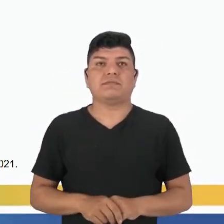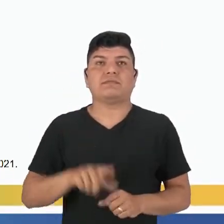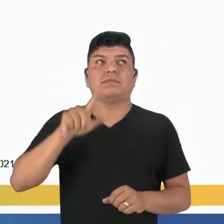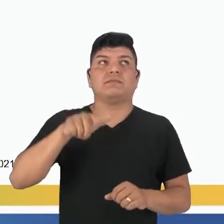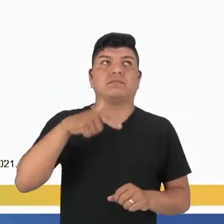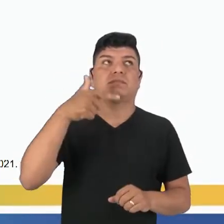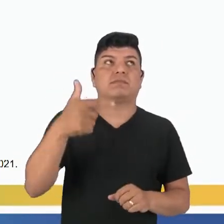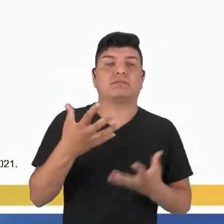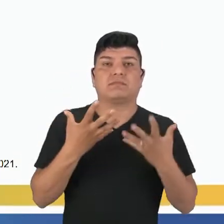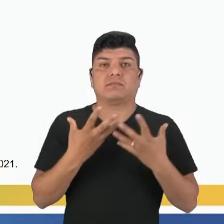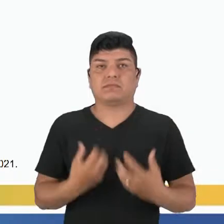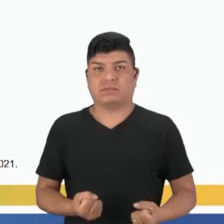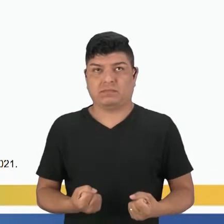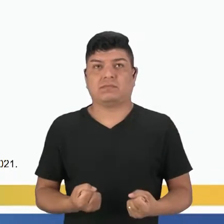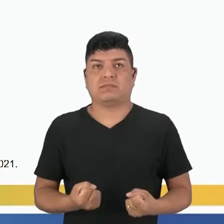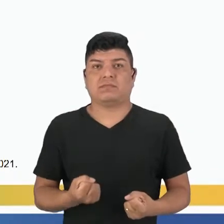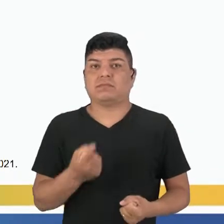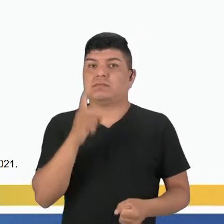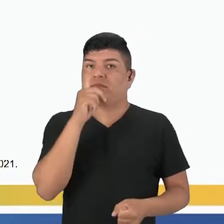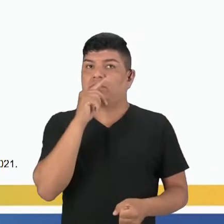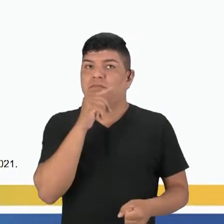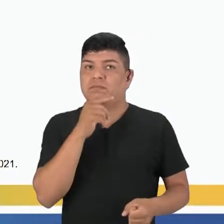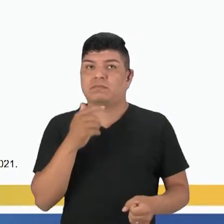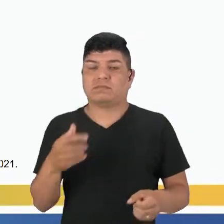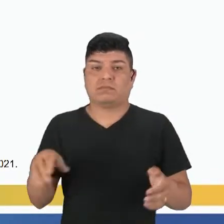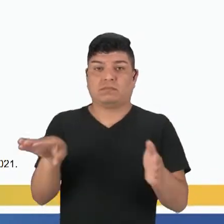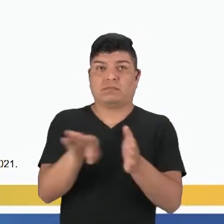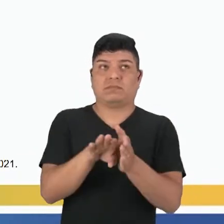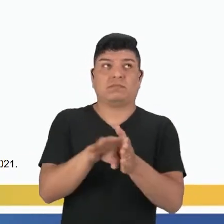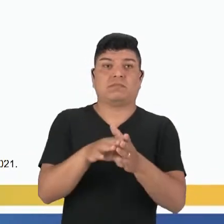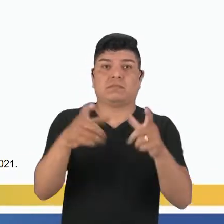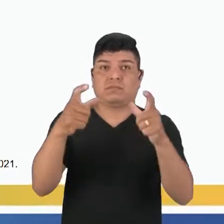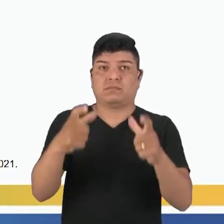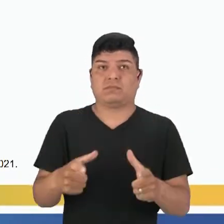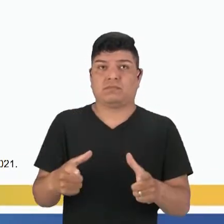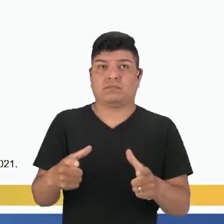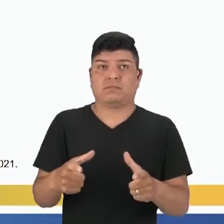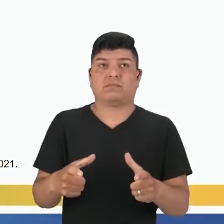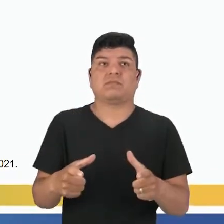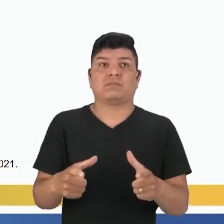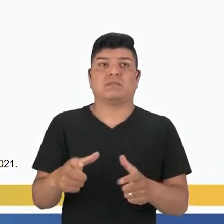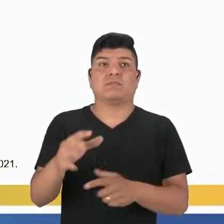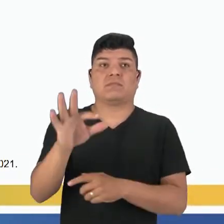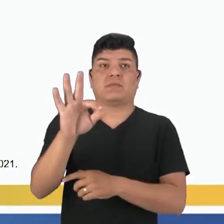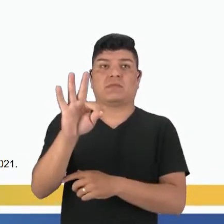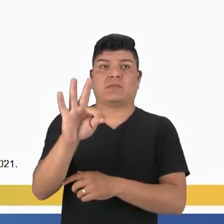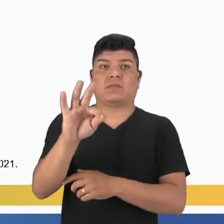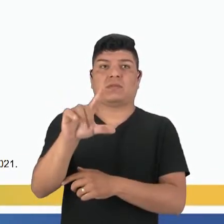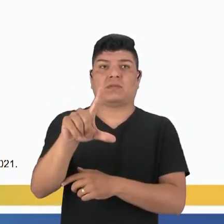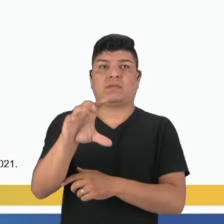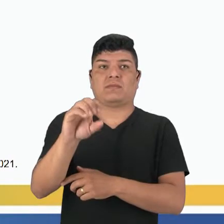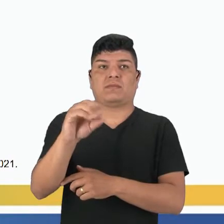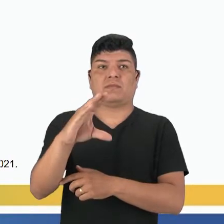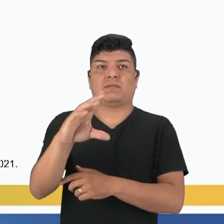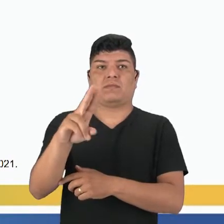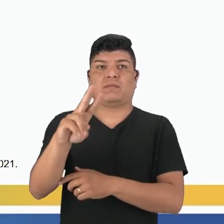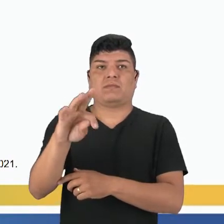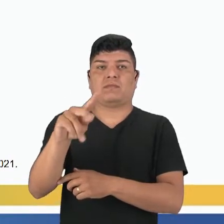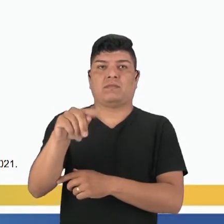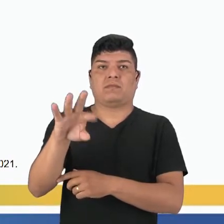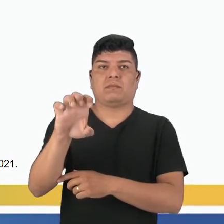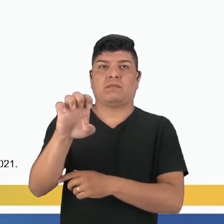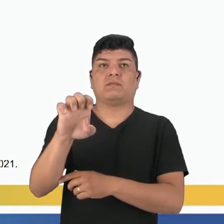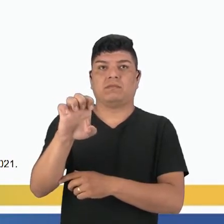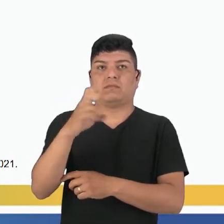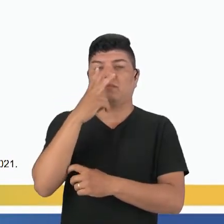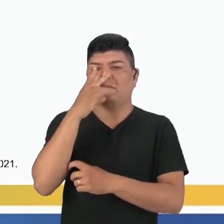Depois que a água recebeu o coagulante, ela vem aqui para esses tanques e recebe isso daqui, ó, o floculante. Ele trabalha como se fosse uma linha cheia de